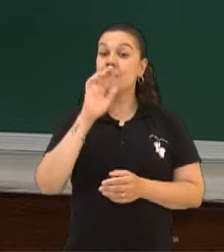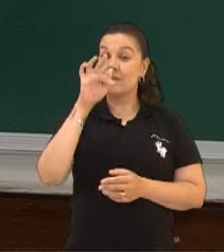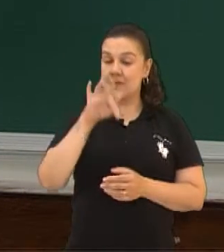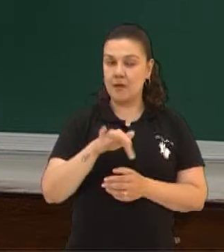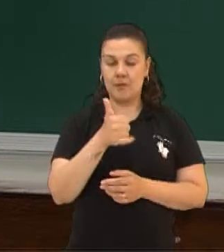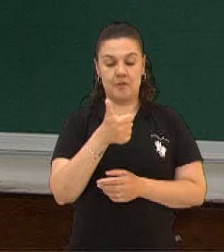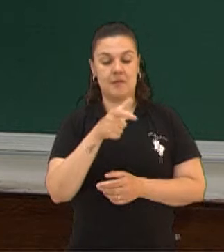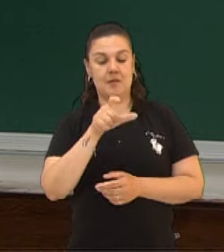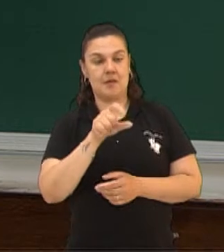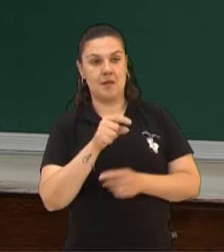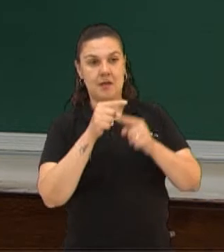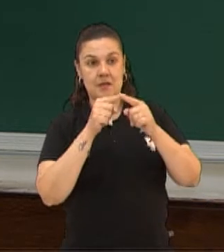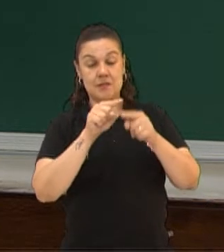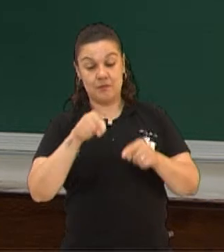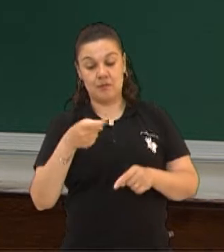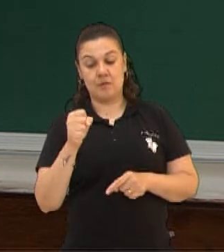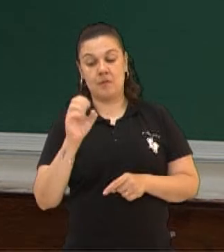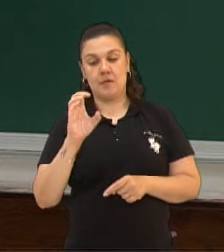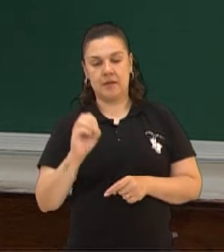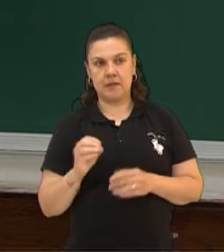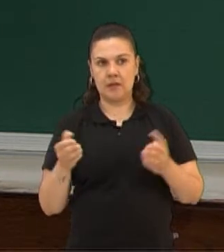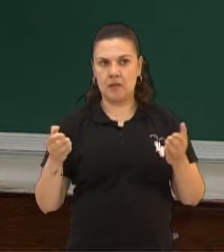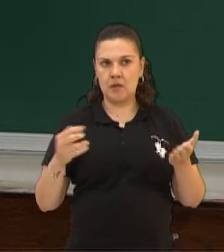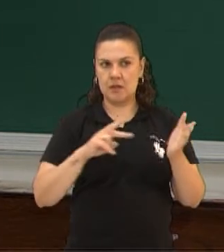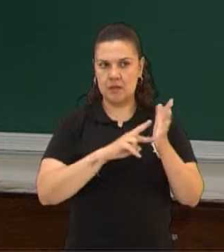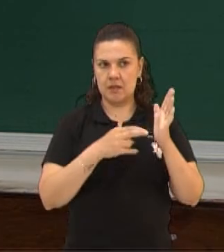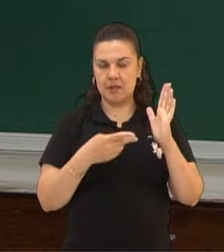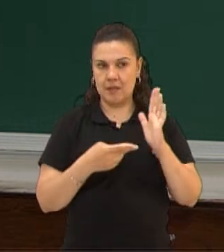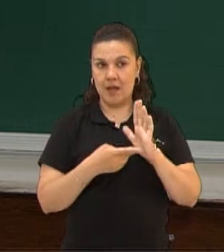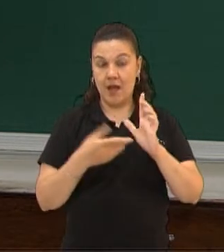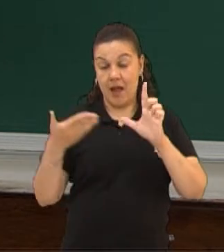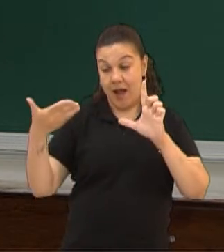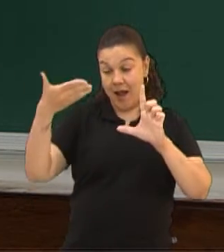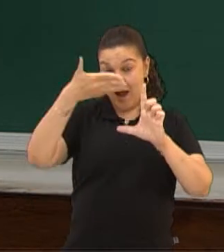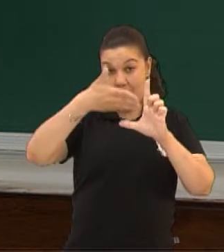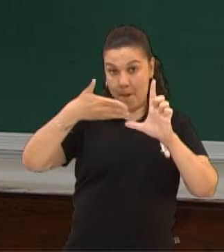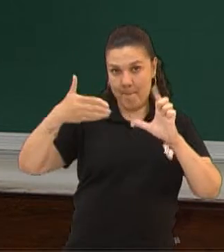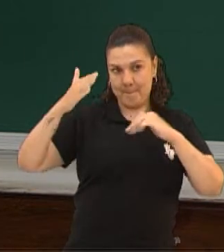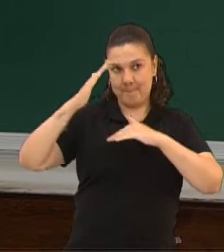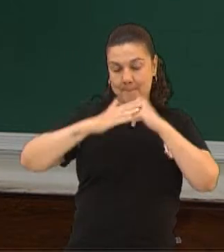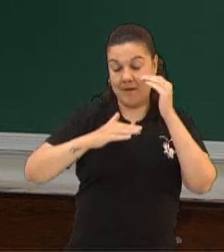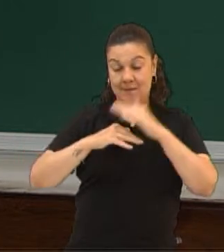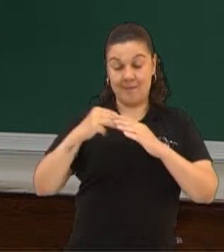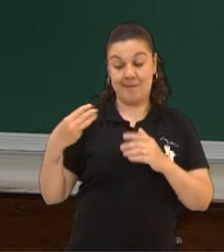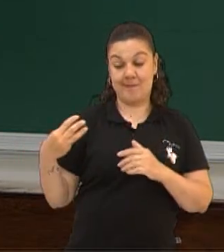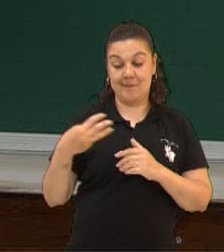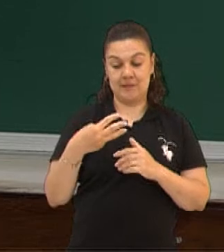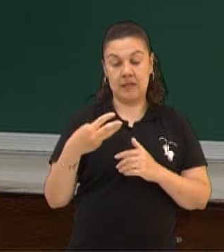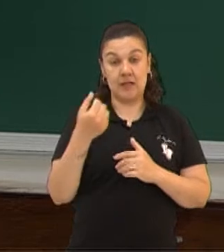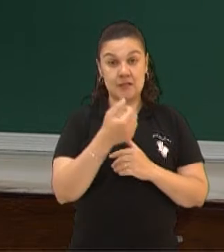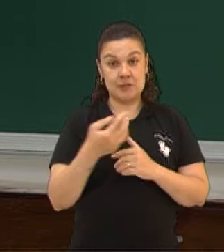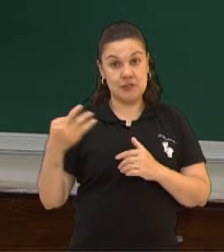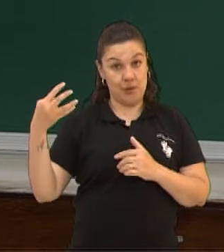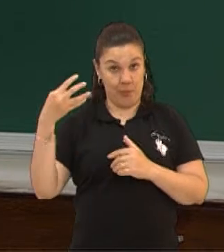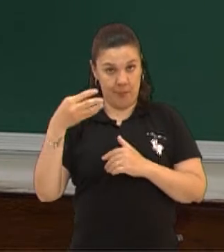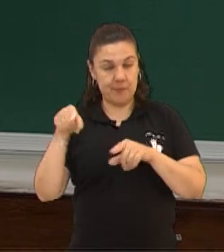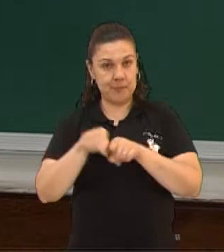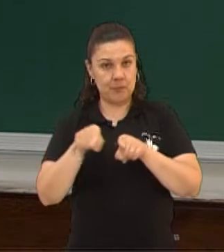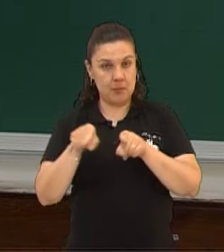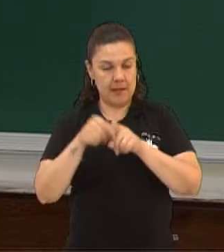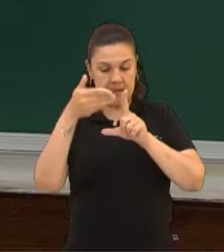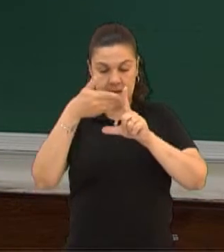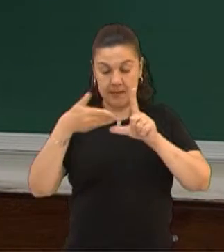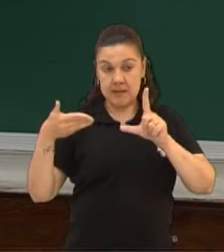isso? 10,80. O que significa? Que a parede 3 e 4, inteirinha, sem